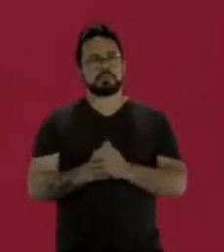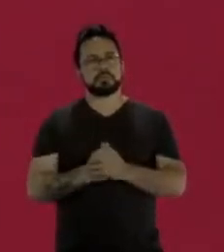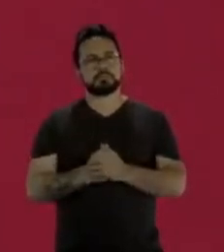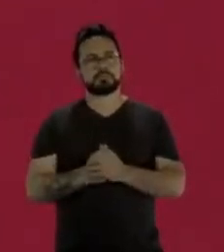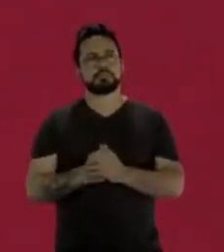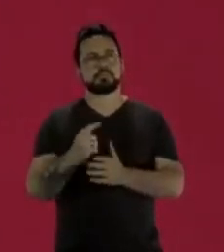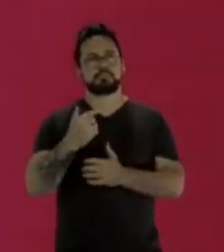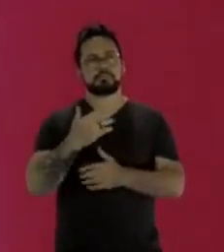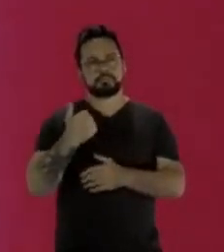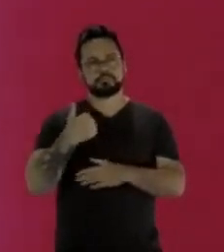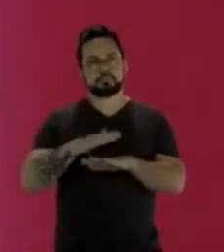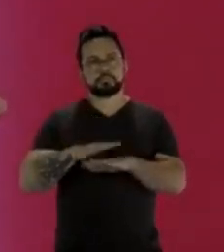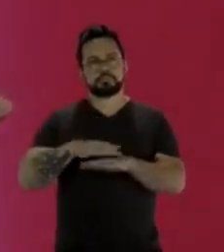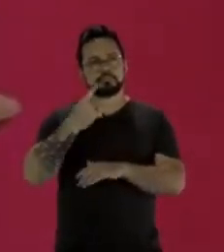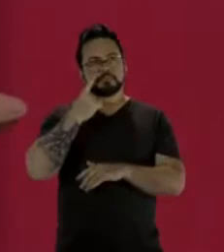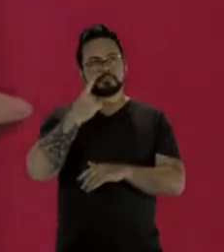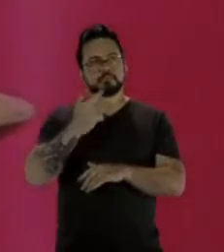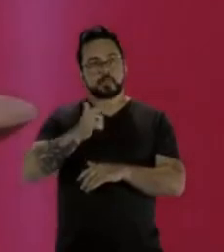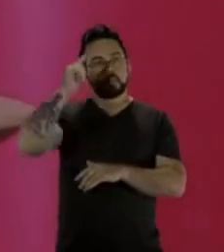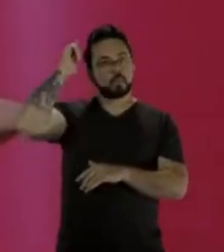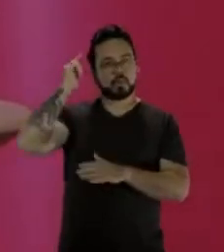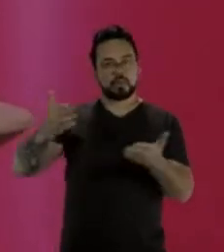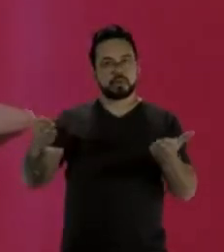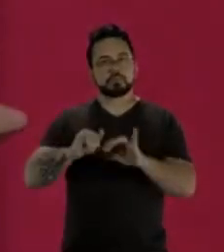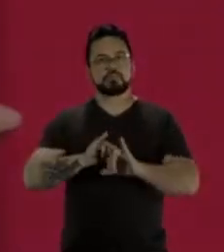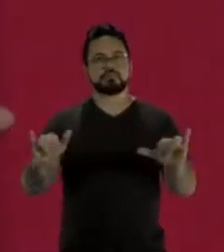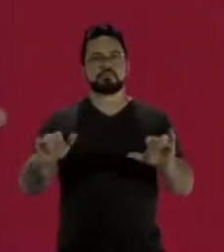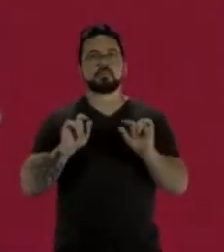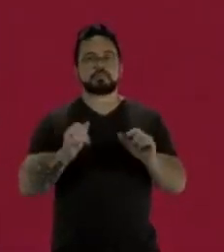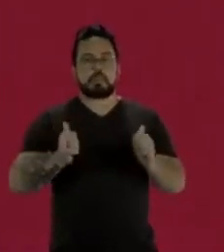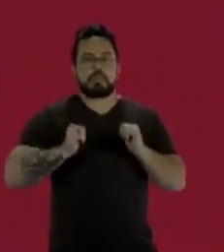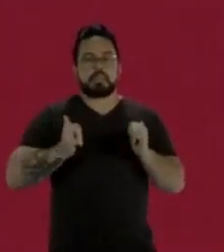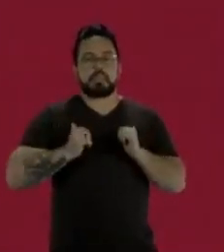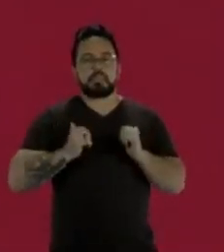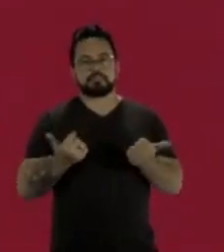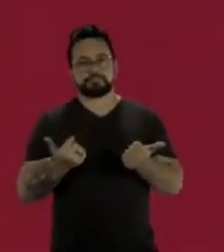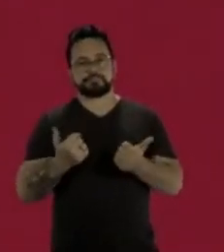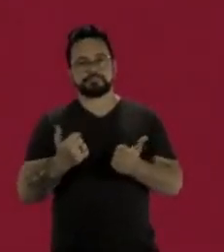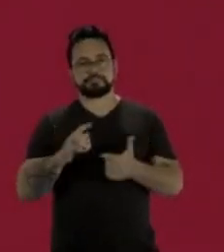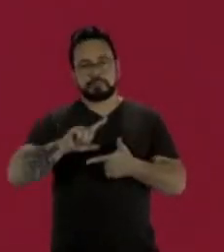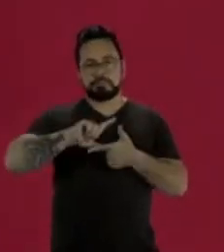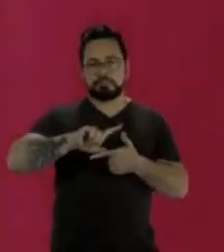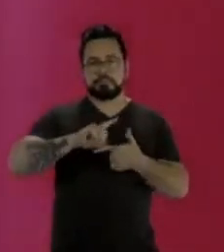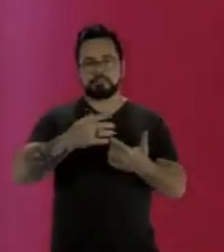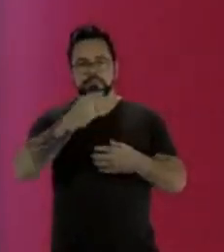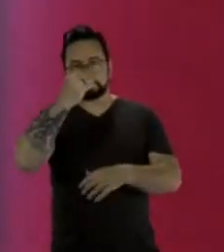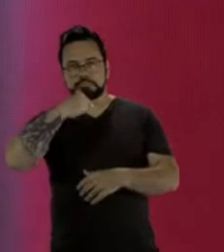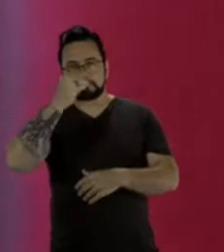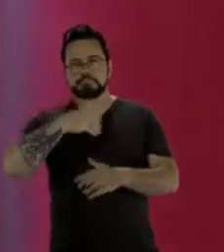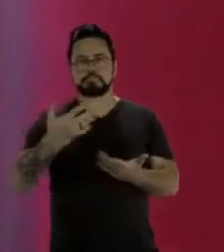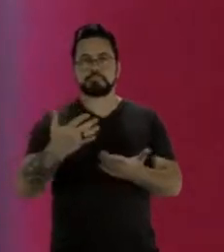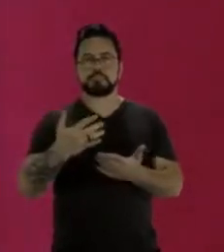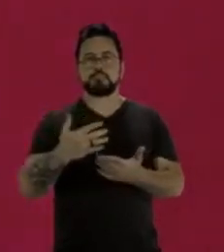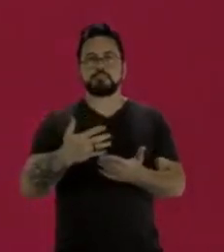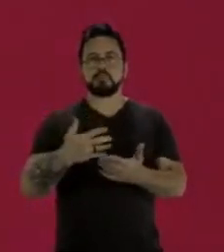minhocário, porque eu acho que tem coisa que é assim, o Karnal nos deu um tapa logo cedo e falou da hoje preguiça. Cedo, E a preguiça, ela está muito ligada à questão da sustentabilidade